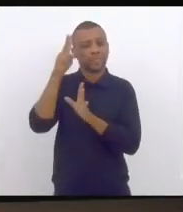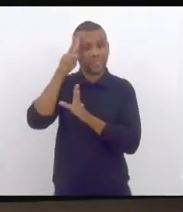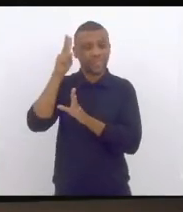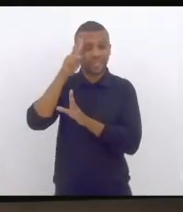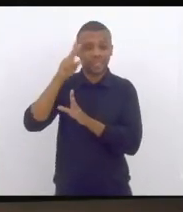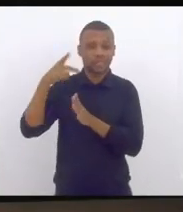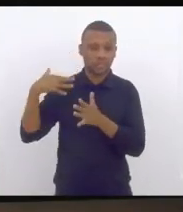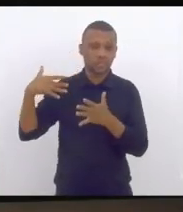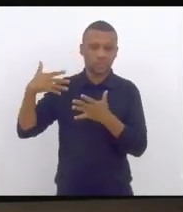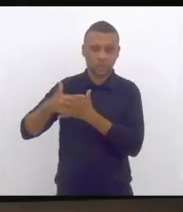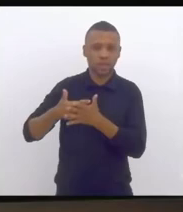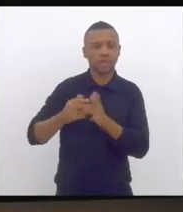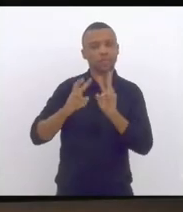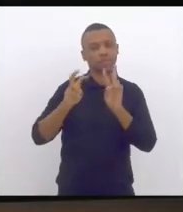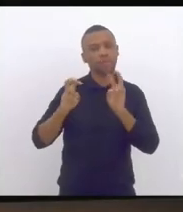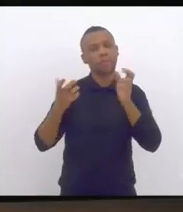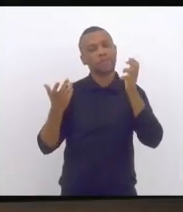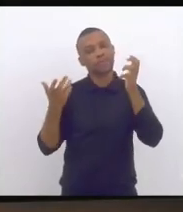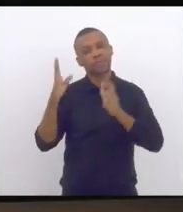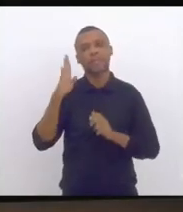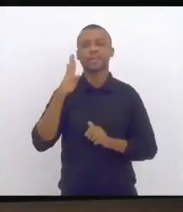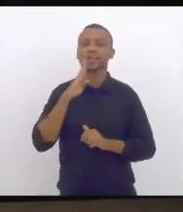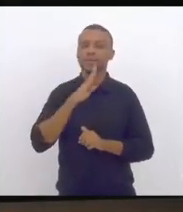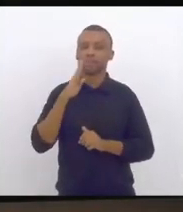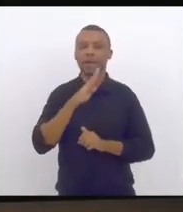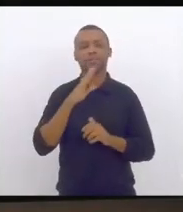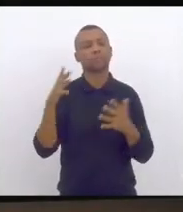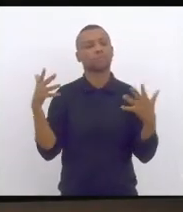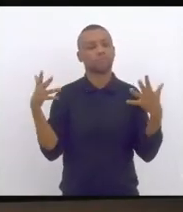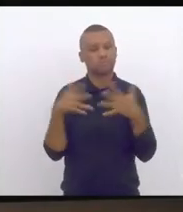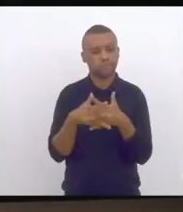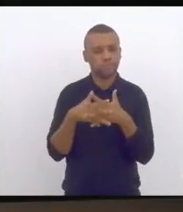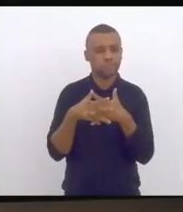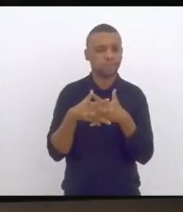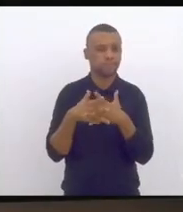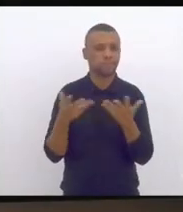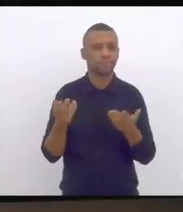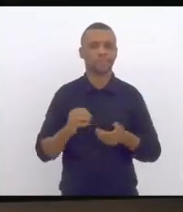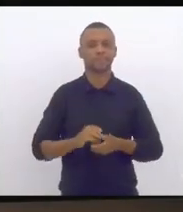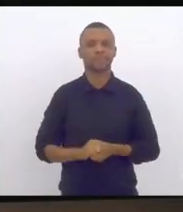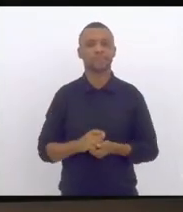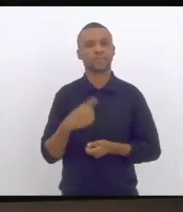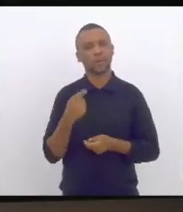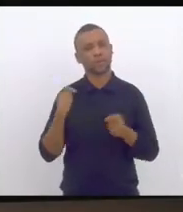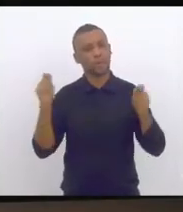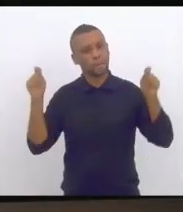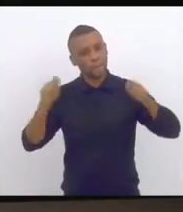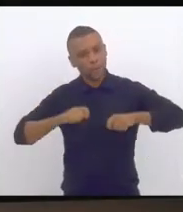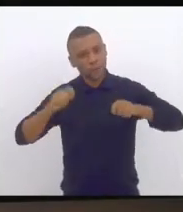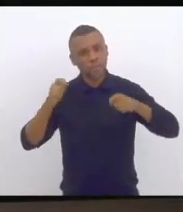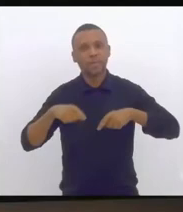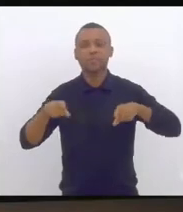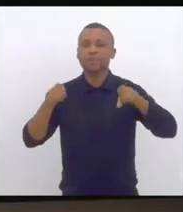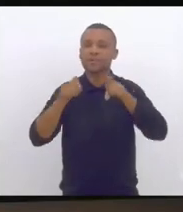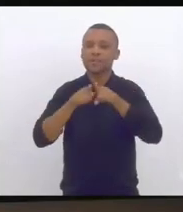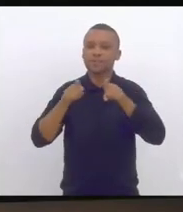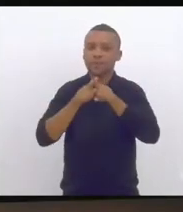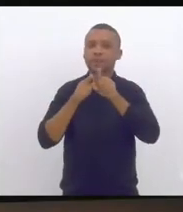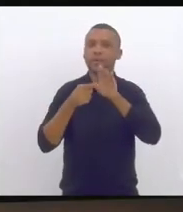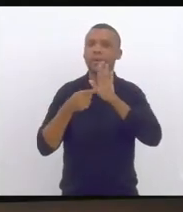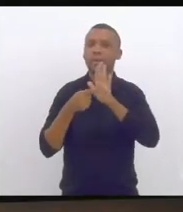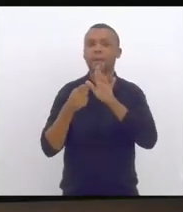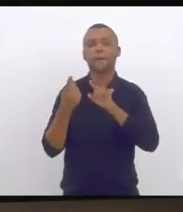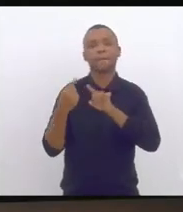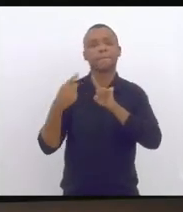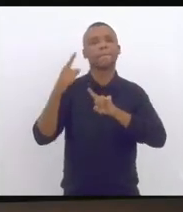emergências climáticas muito complicada. Nós podemos ter, inclusive, um